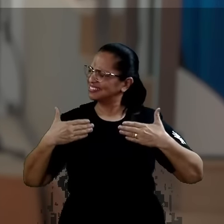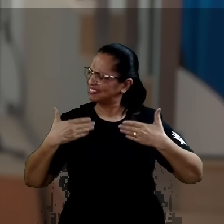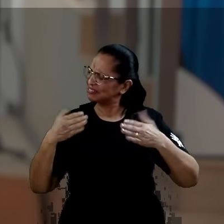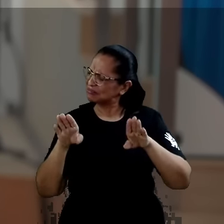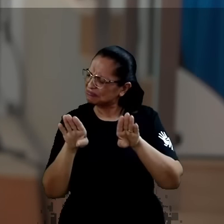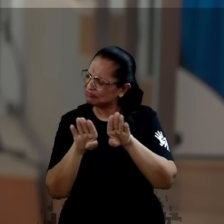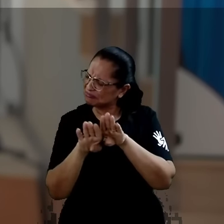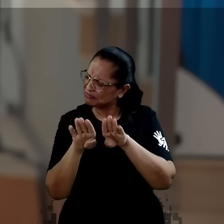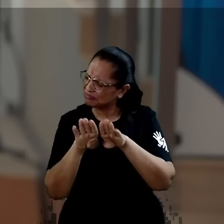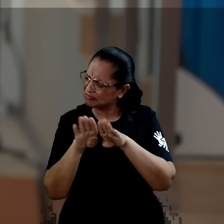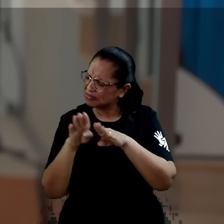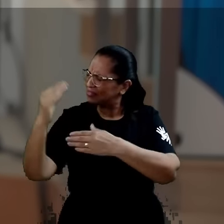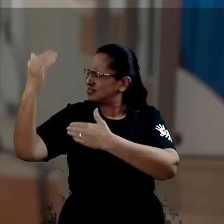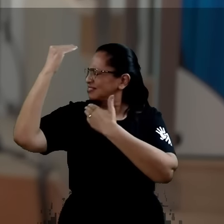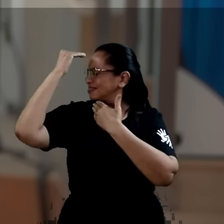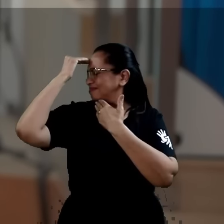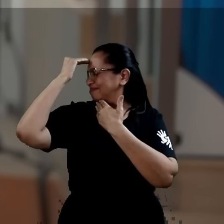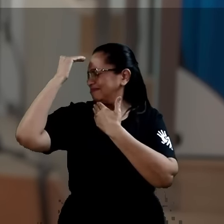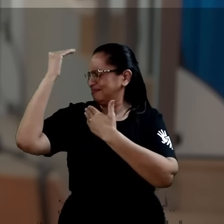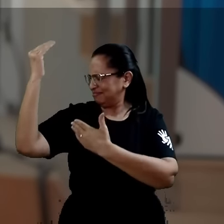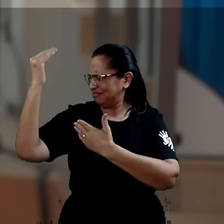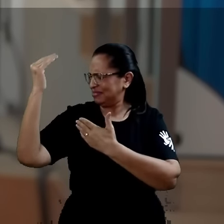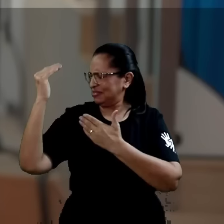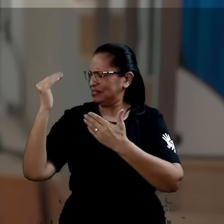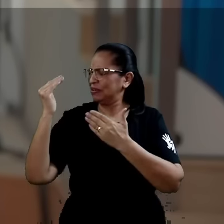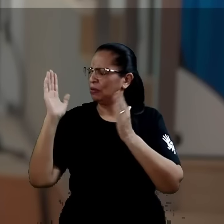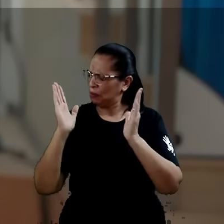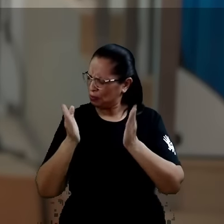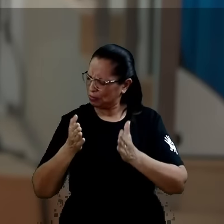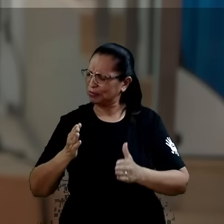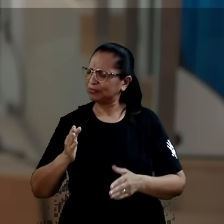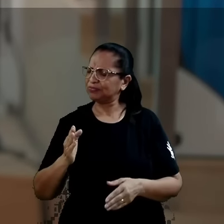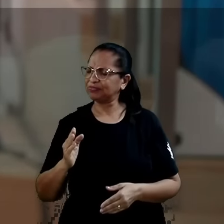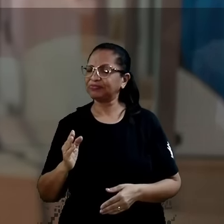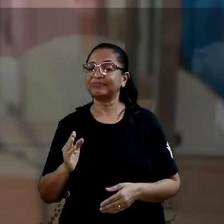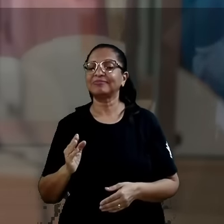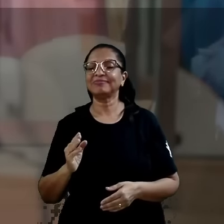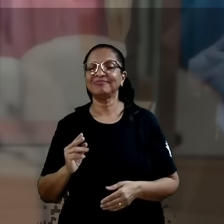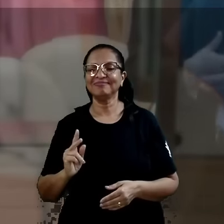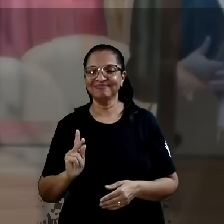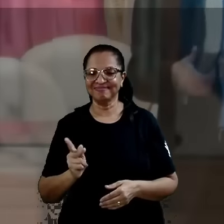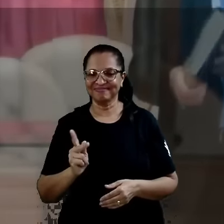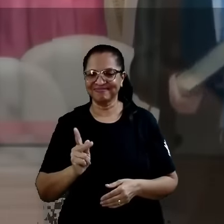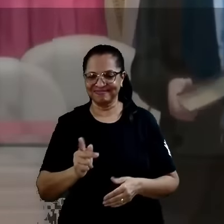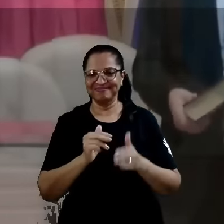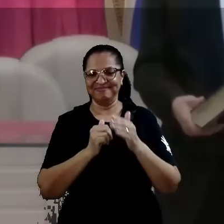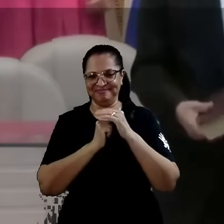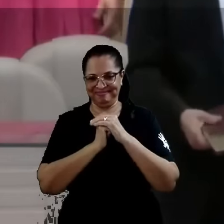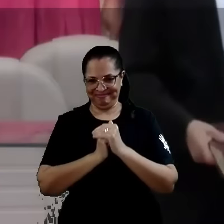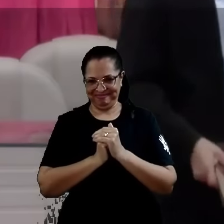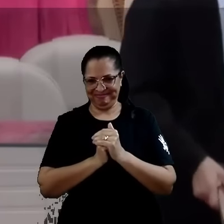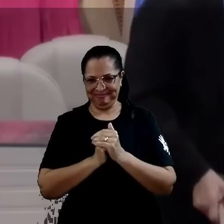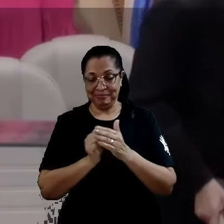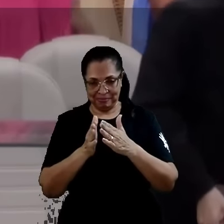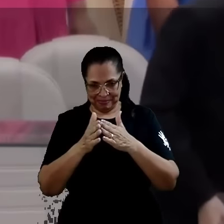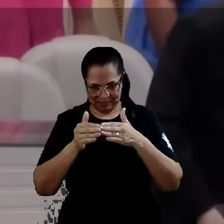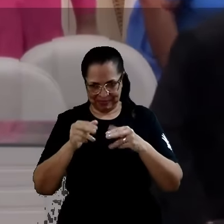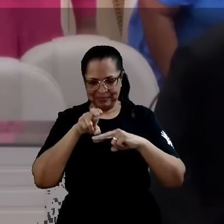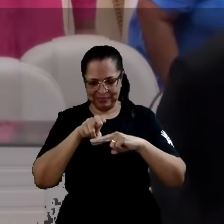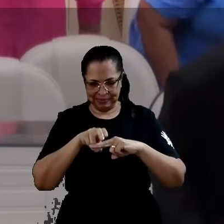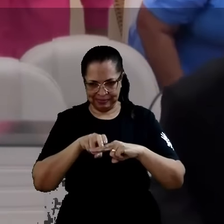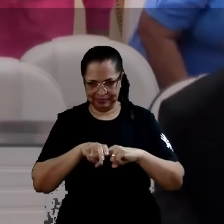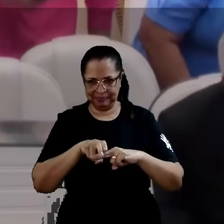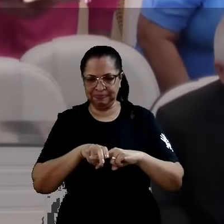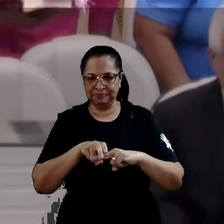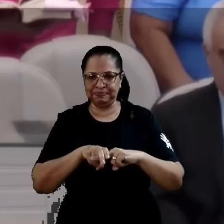Senhor eu te agradeço pai hoje e sempre amém Tome o seu lugar